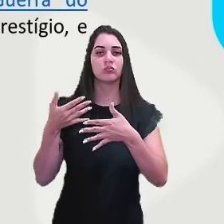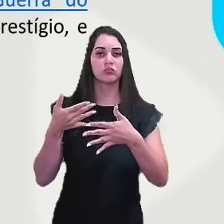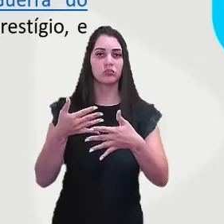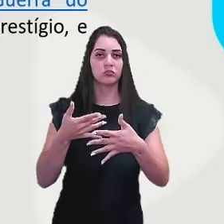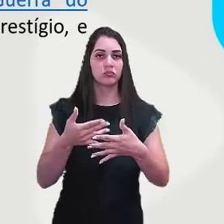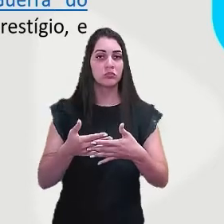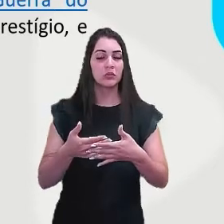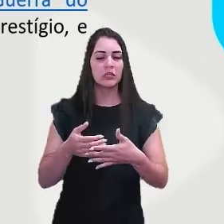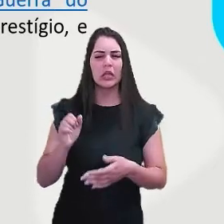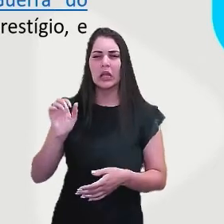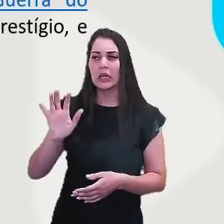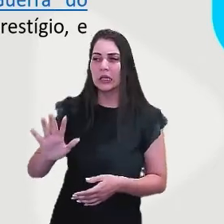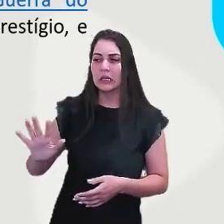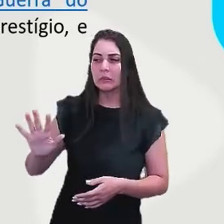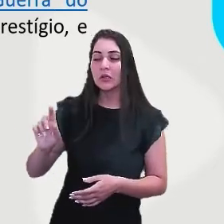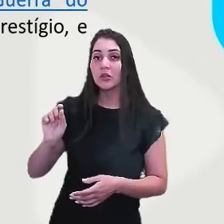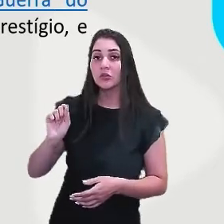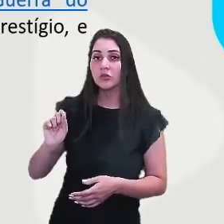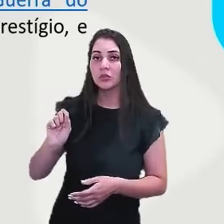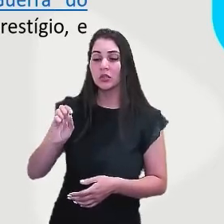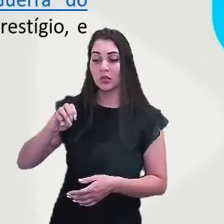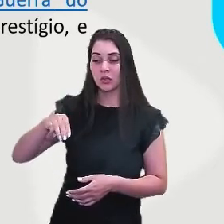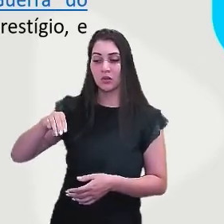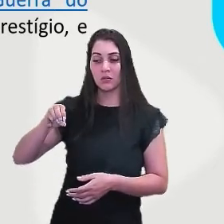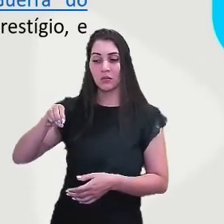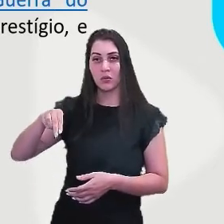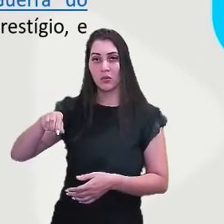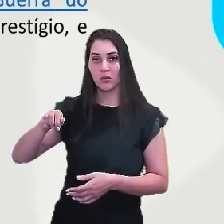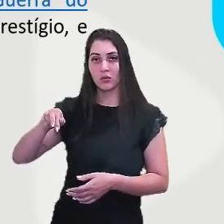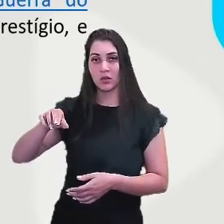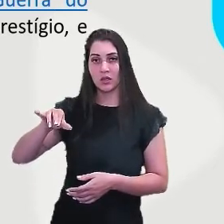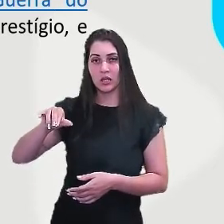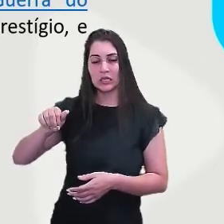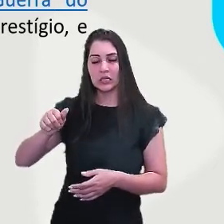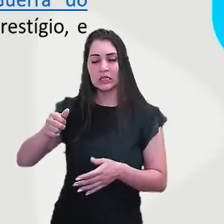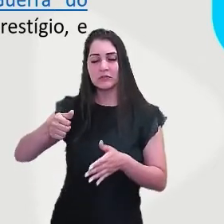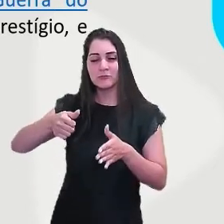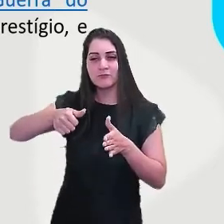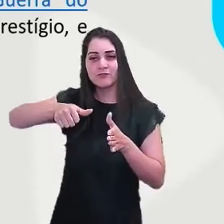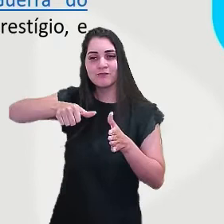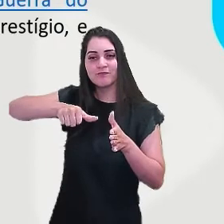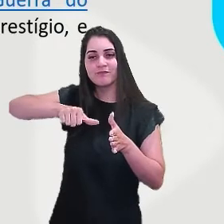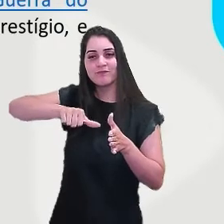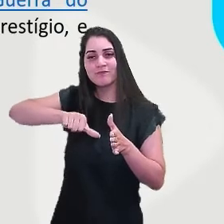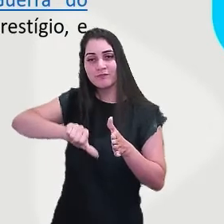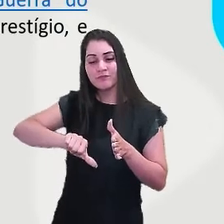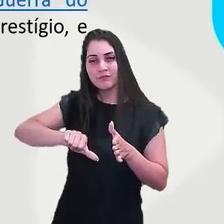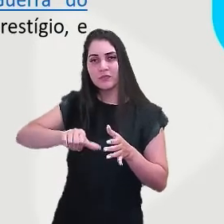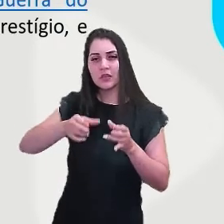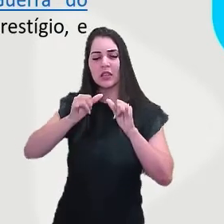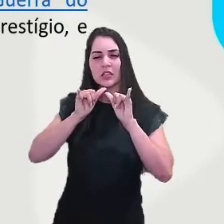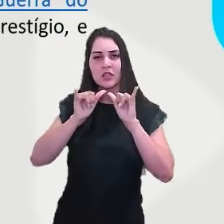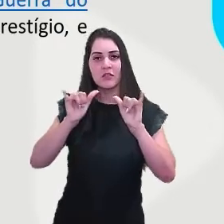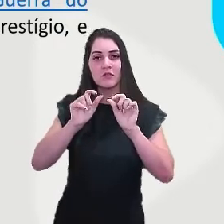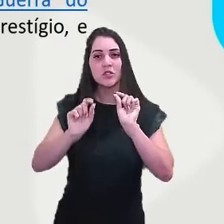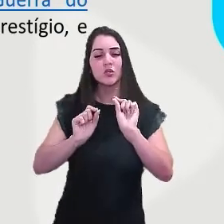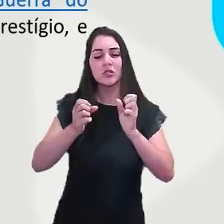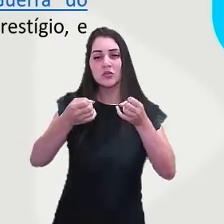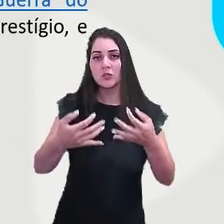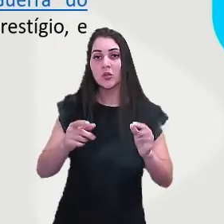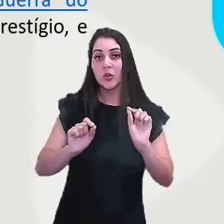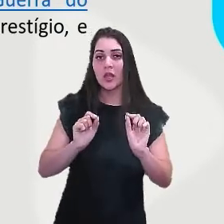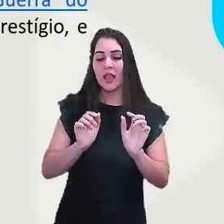imagem da monarquia ela vai declinando. Então a gente diz que a fase final do